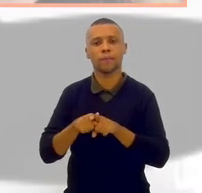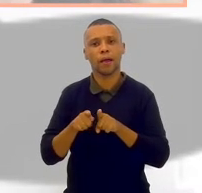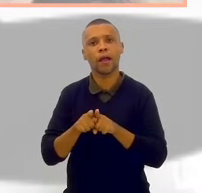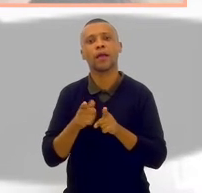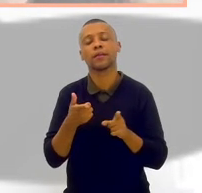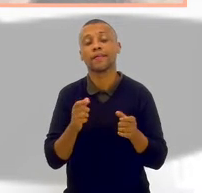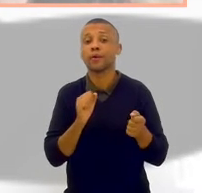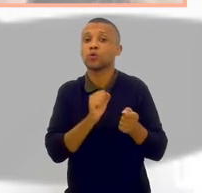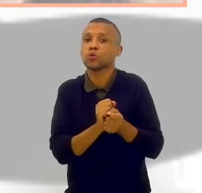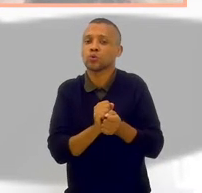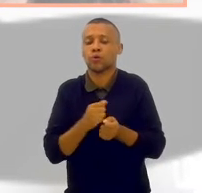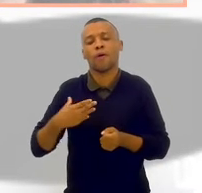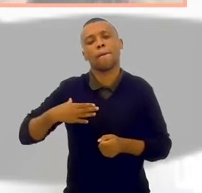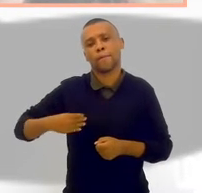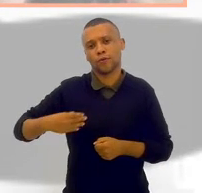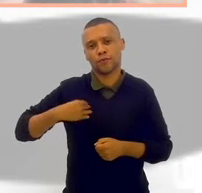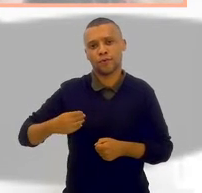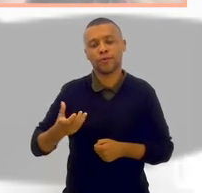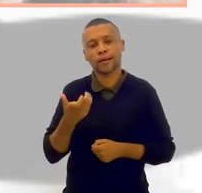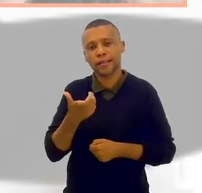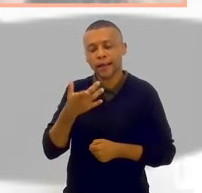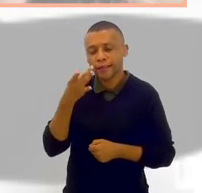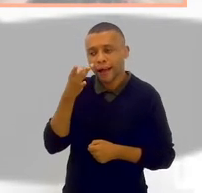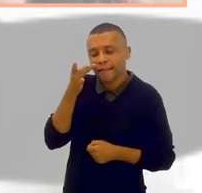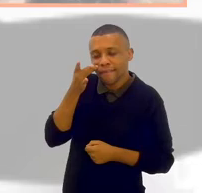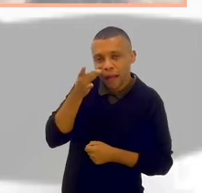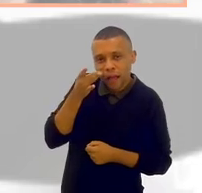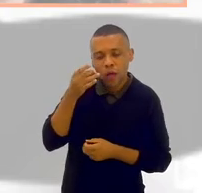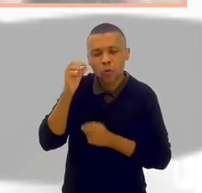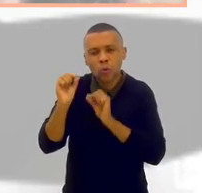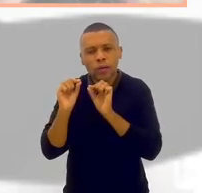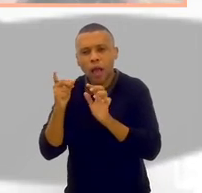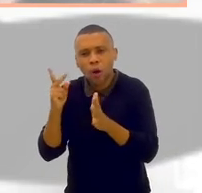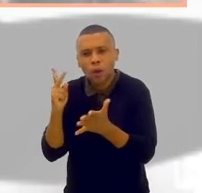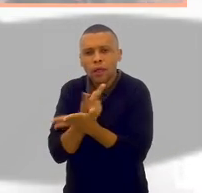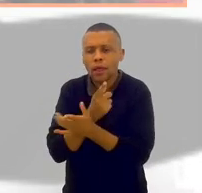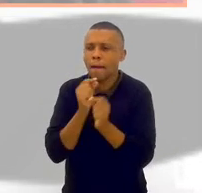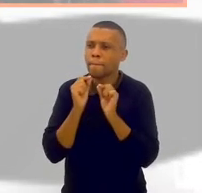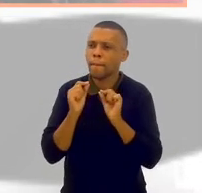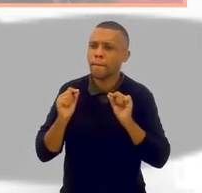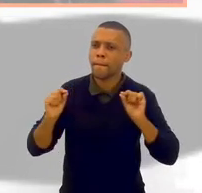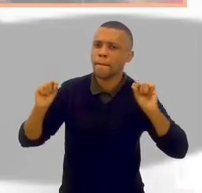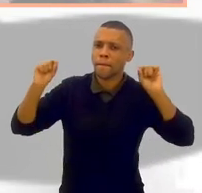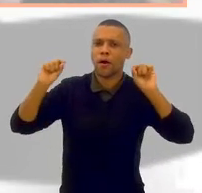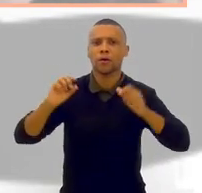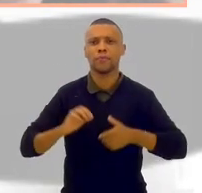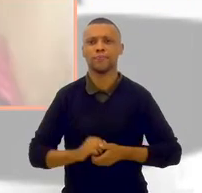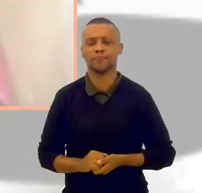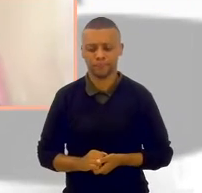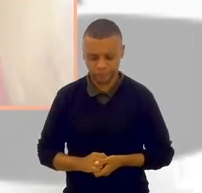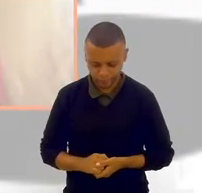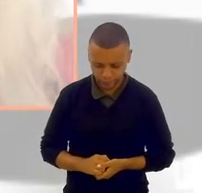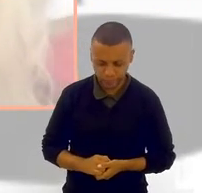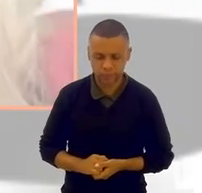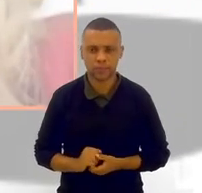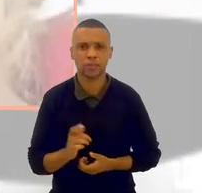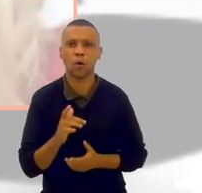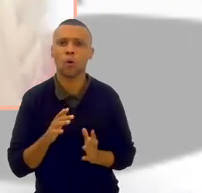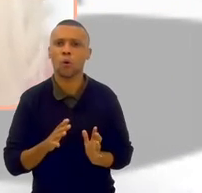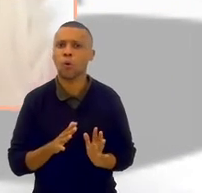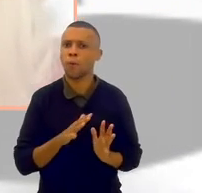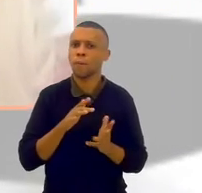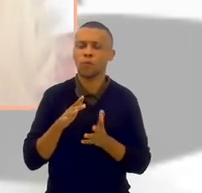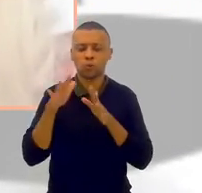carregava muito meus filhos comigo, sabia? Porque eu queria estar vendo, né, o que acontecia. Muitos lugares ia a Maria e os dois. Então, o